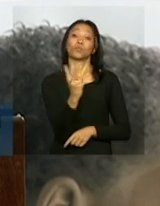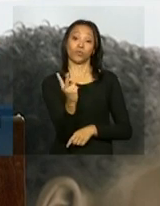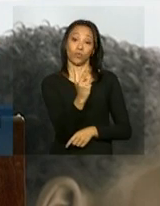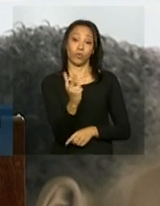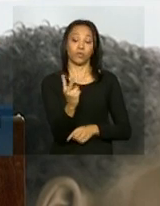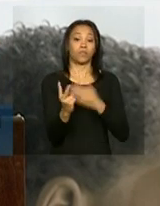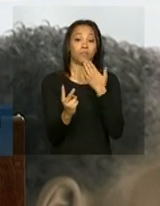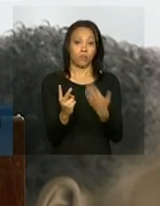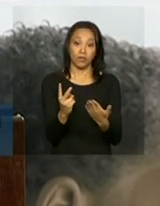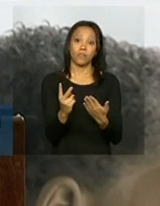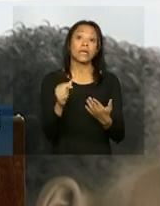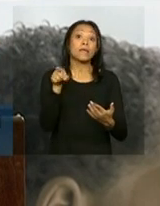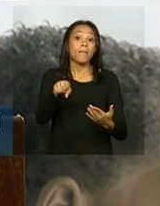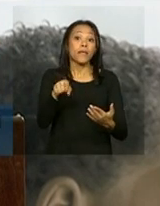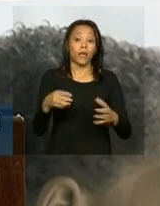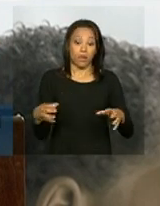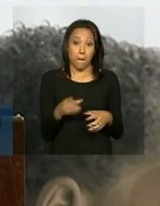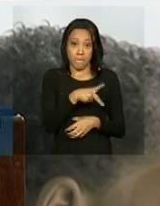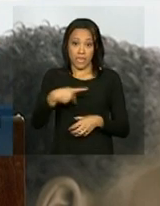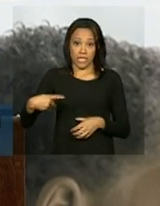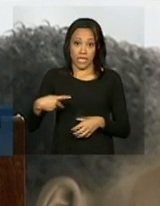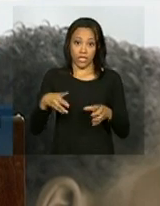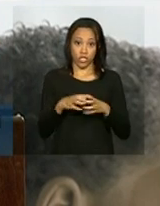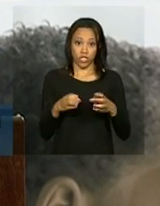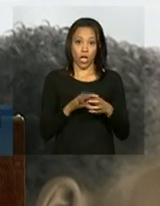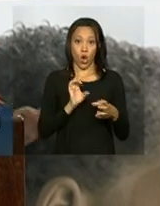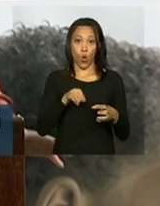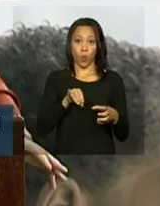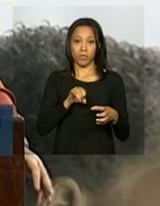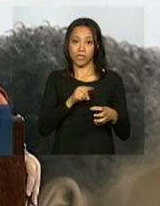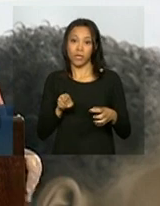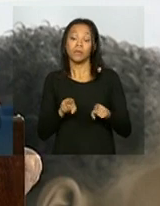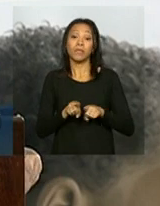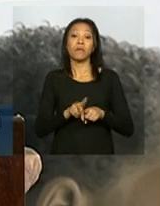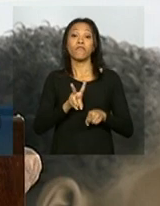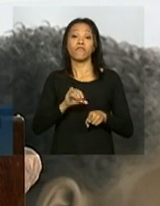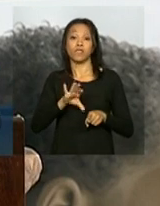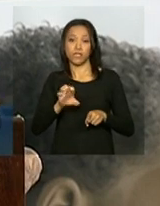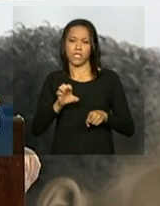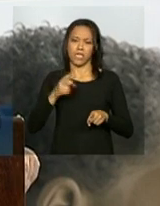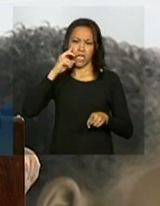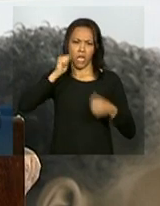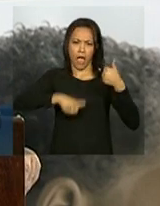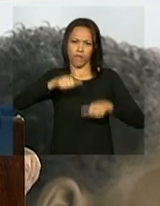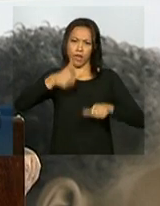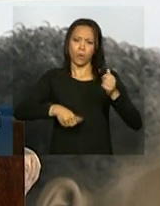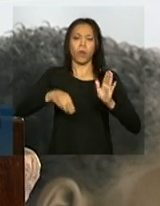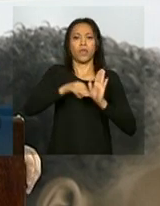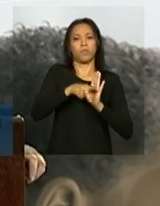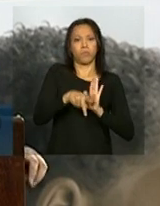respectivamente presidente da comissão e vice-presidente, que analisou a medida provisória.